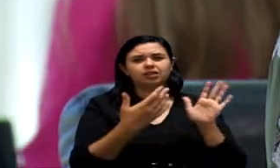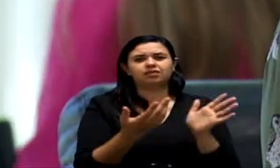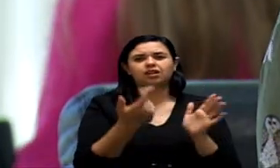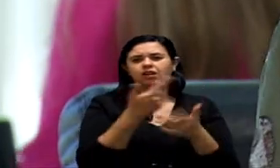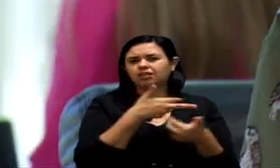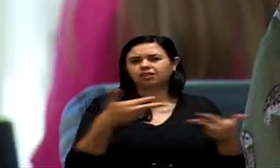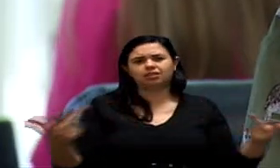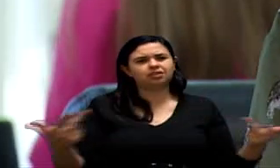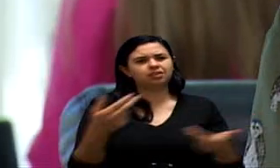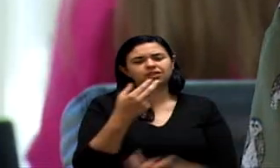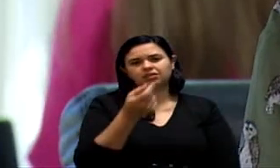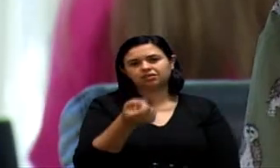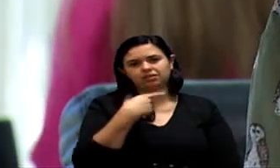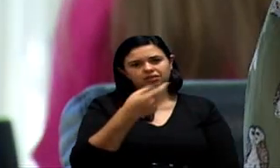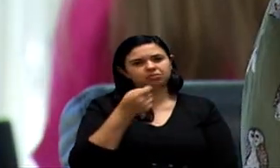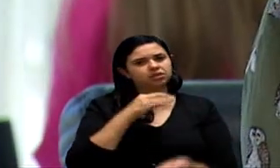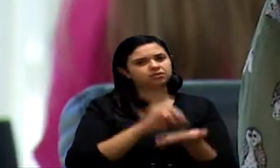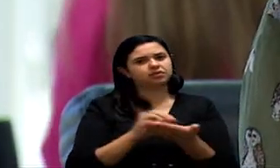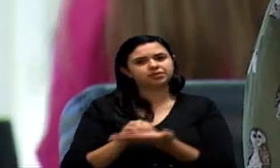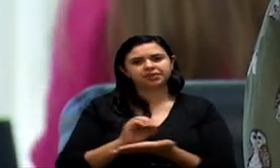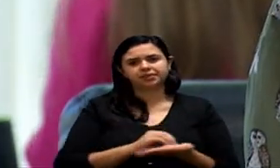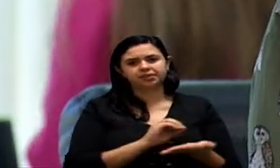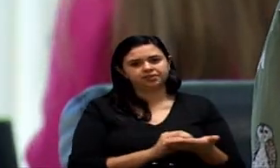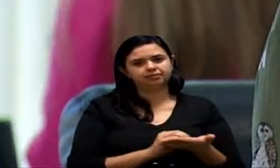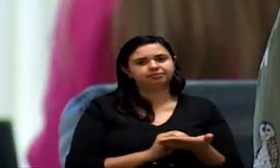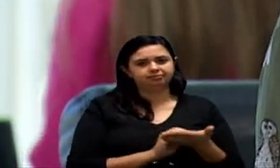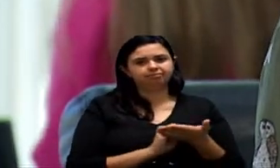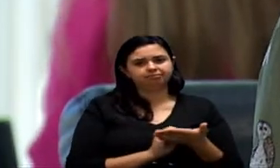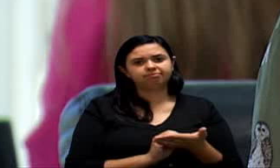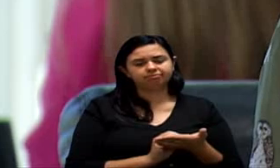abocate, provavelmente esteja em falta,